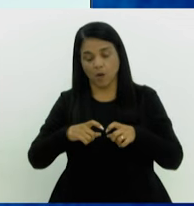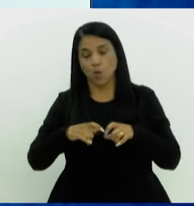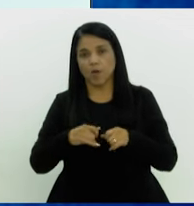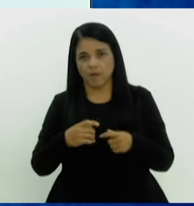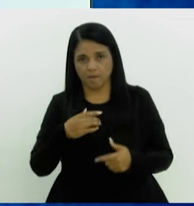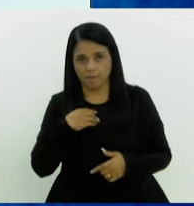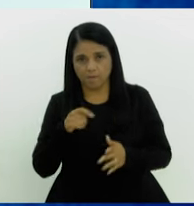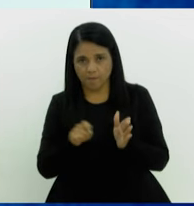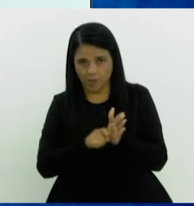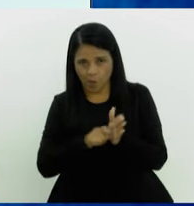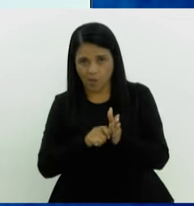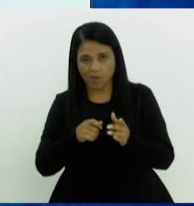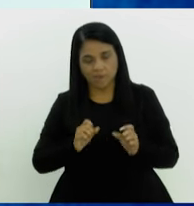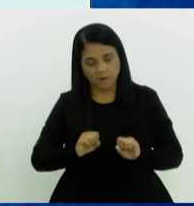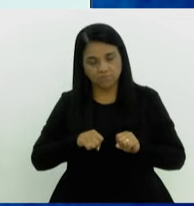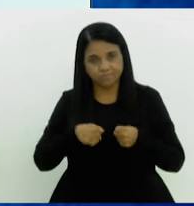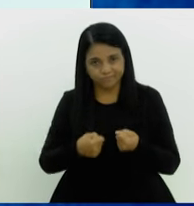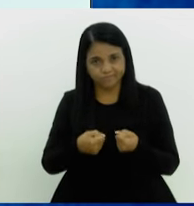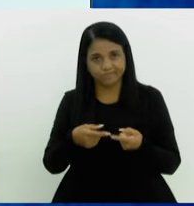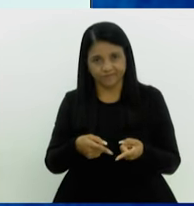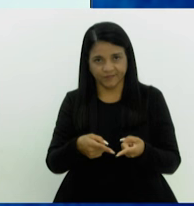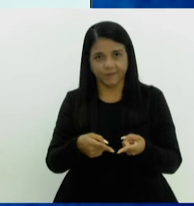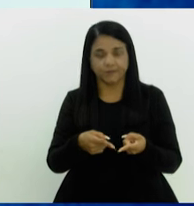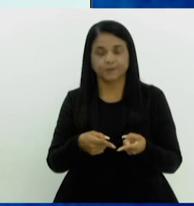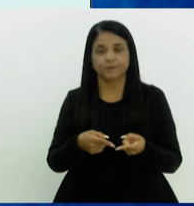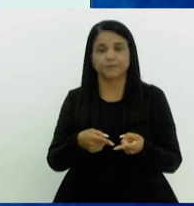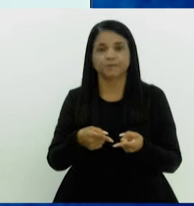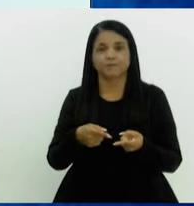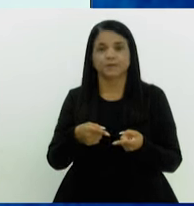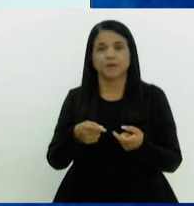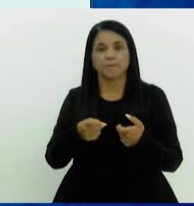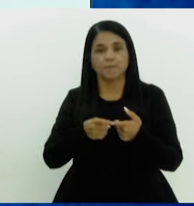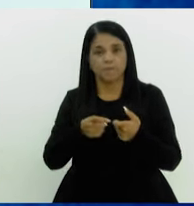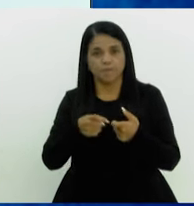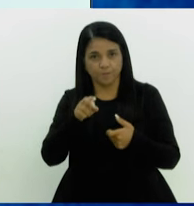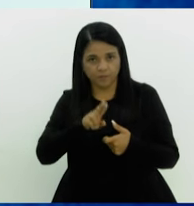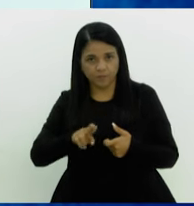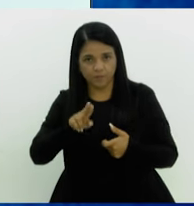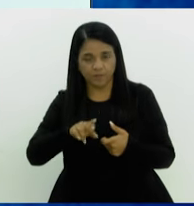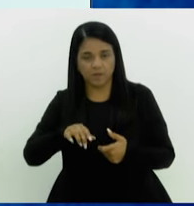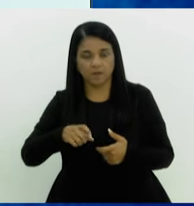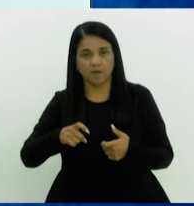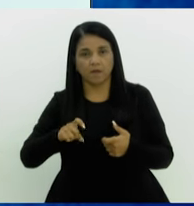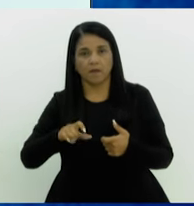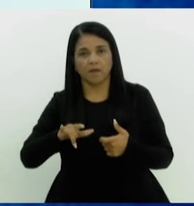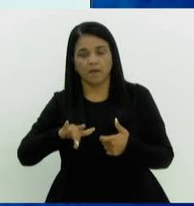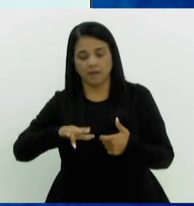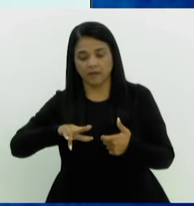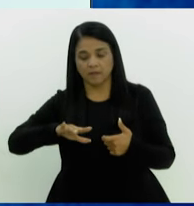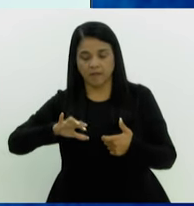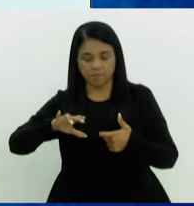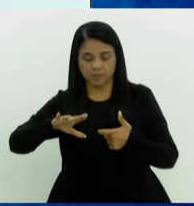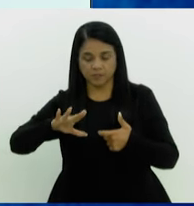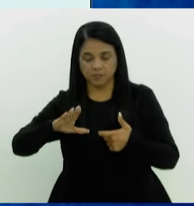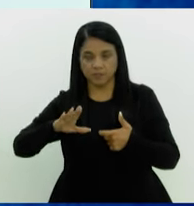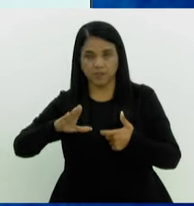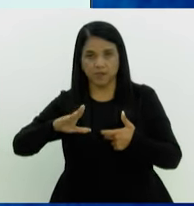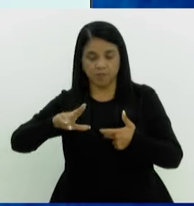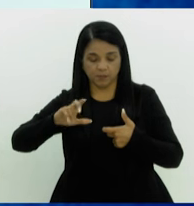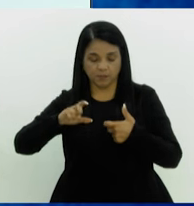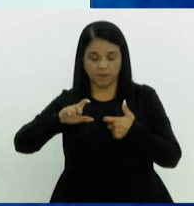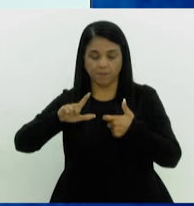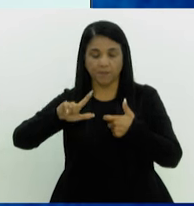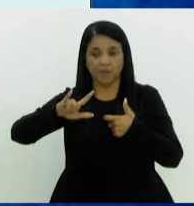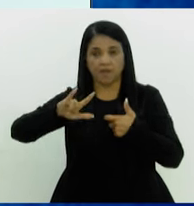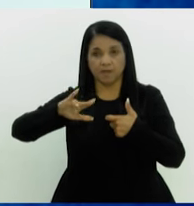o bom dia que a deputada Jandira falou vem comentário dizendo deputada maconheira deputada maconheira como que eu limito